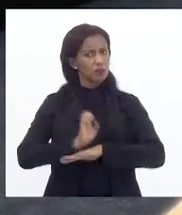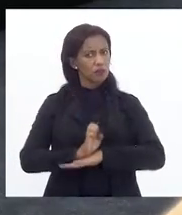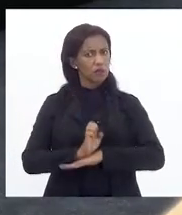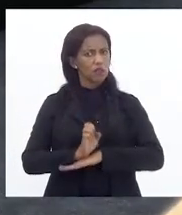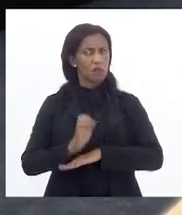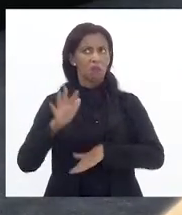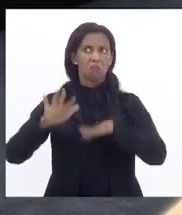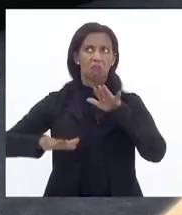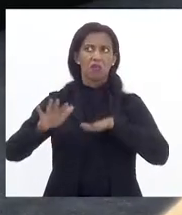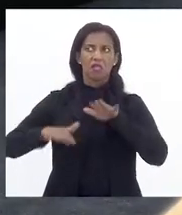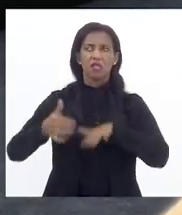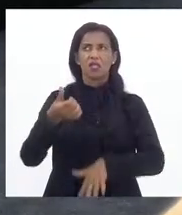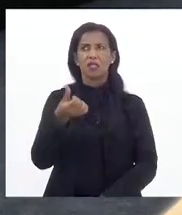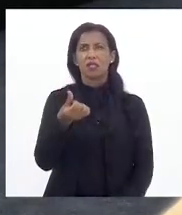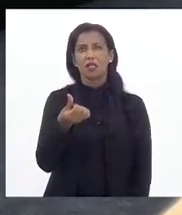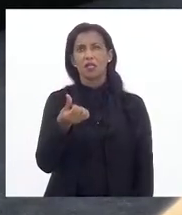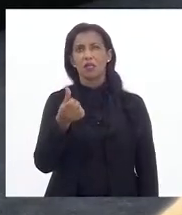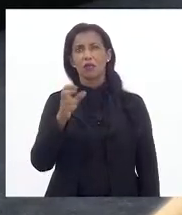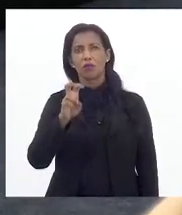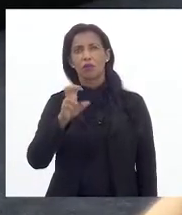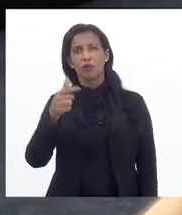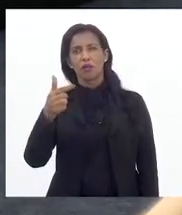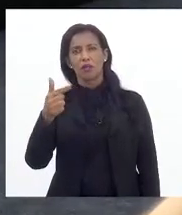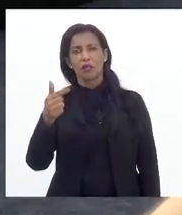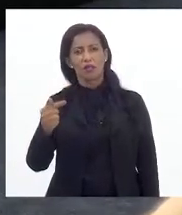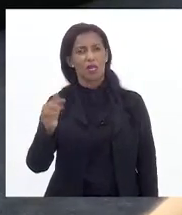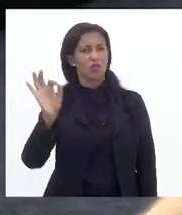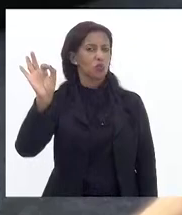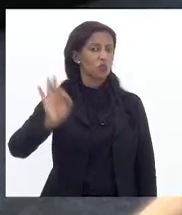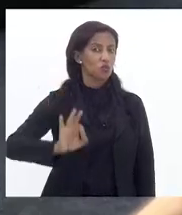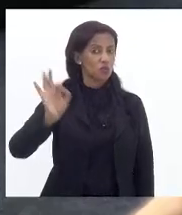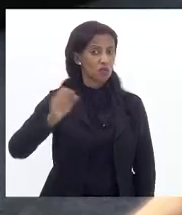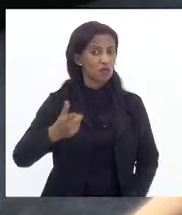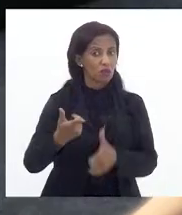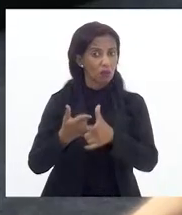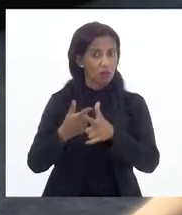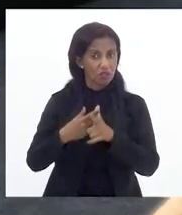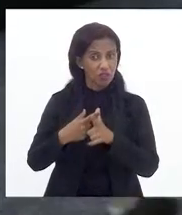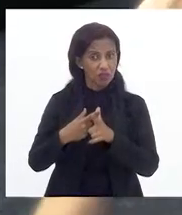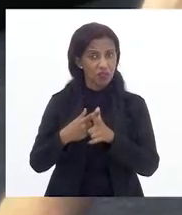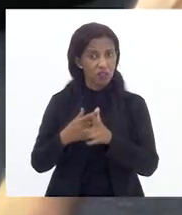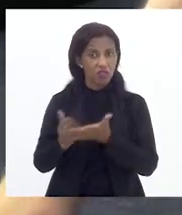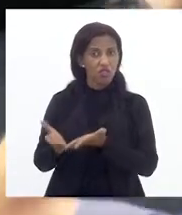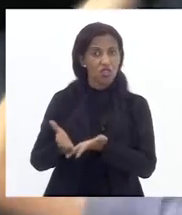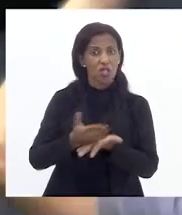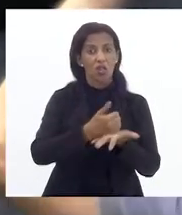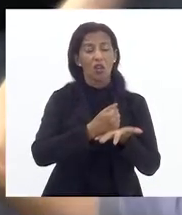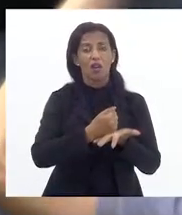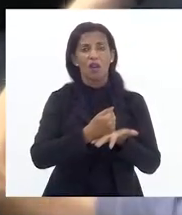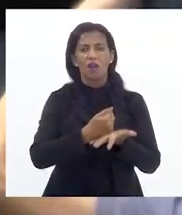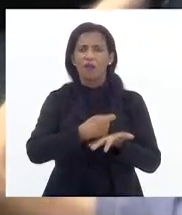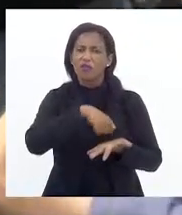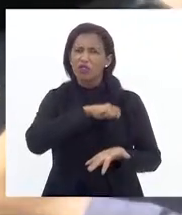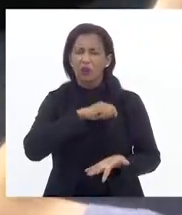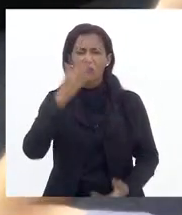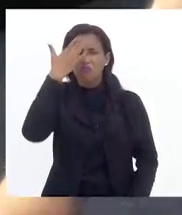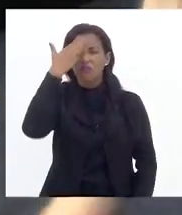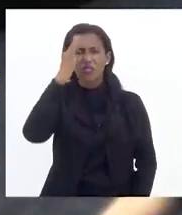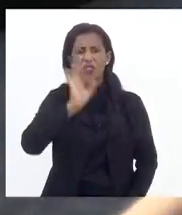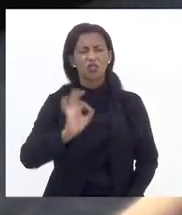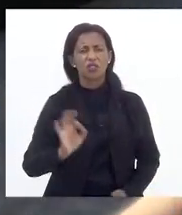de 657 por cento de uma dívida que é de recuperação fiscal eu não consegui entender